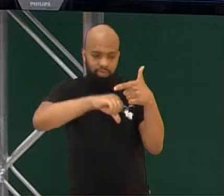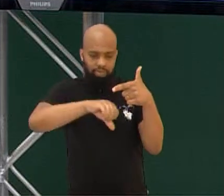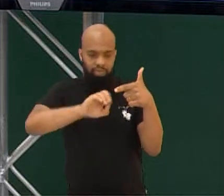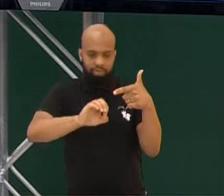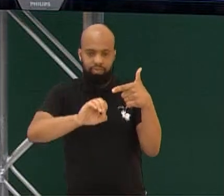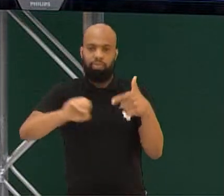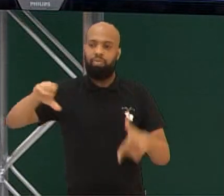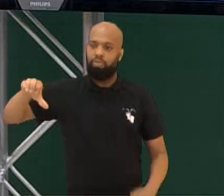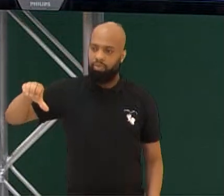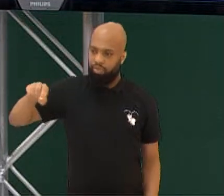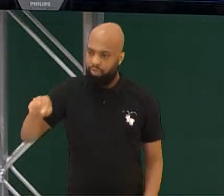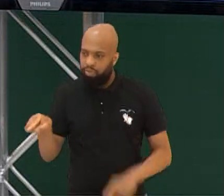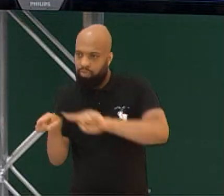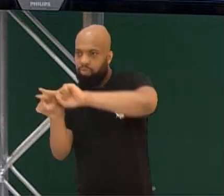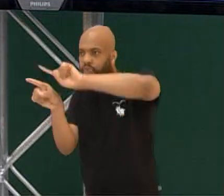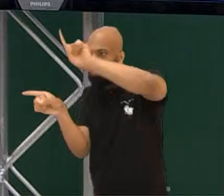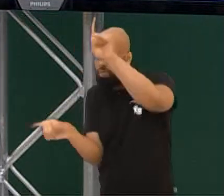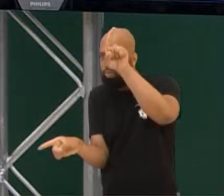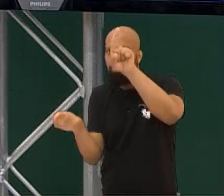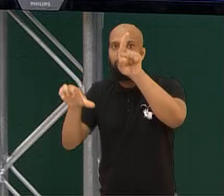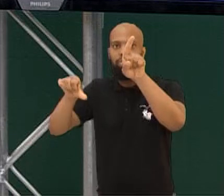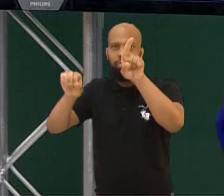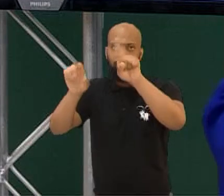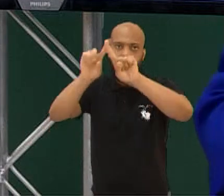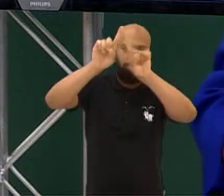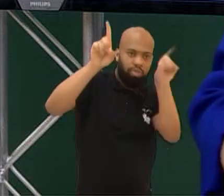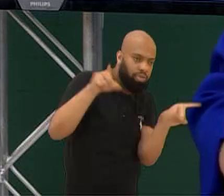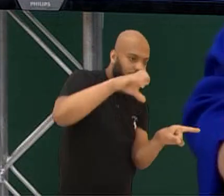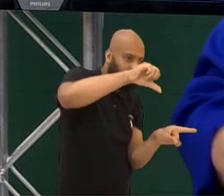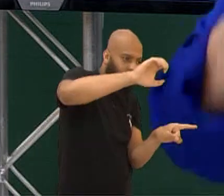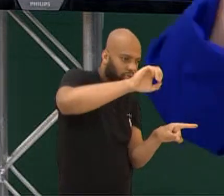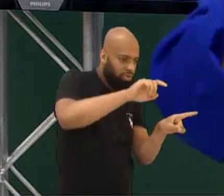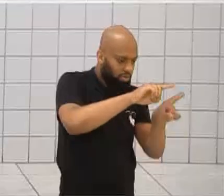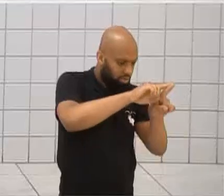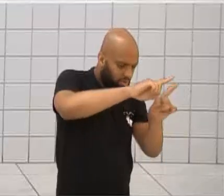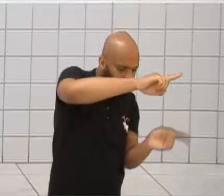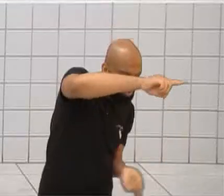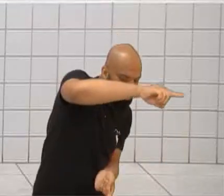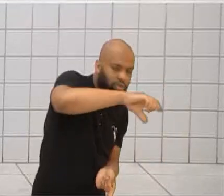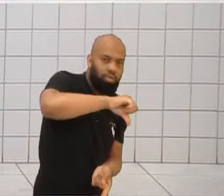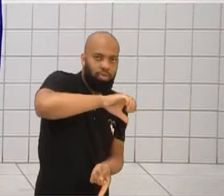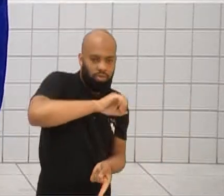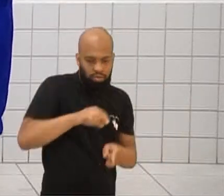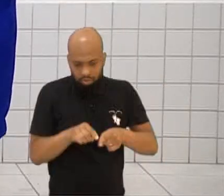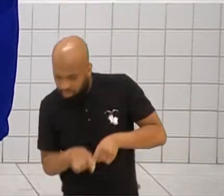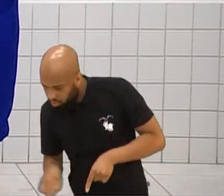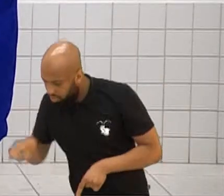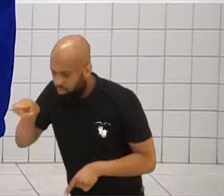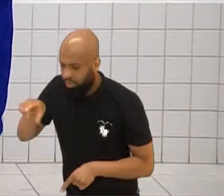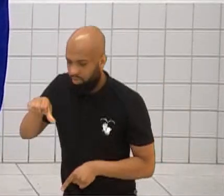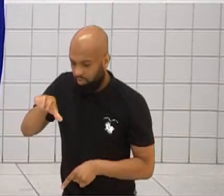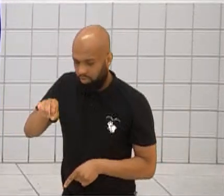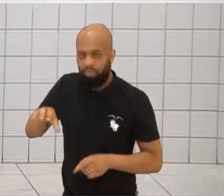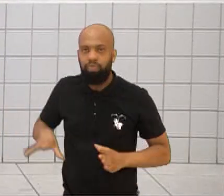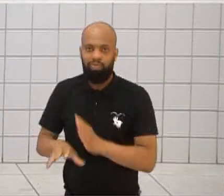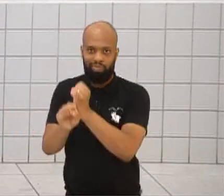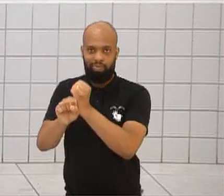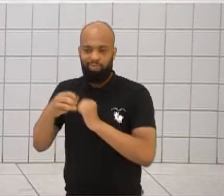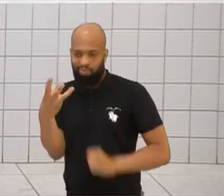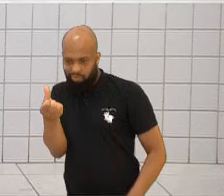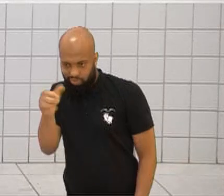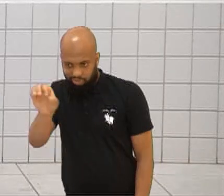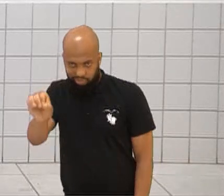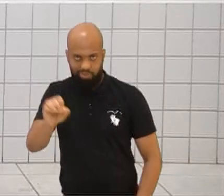divididos por 4, cada quadrante tem até 90 graus, certo? Beleza? E aí tem uma pergunta assim, o Thiago